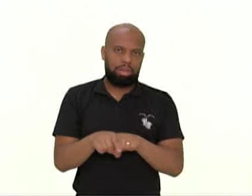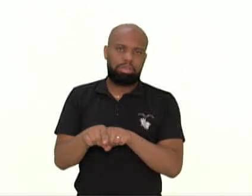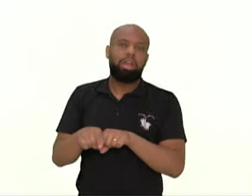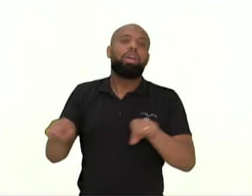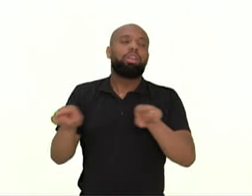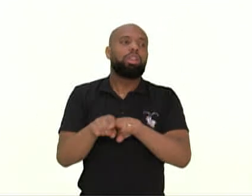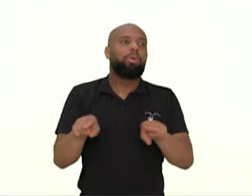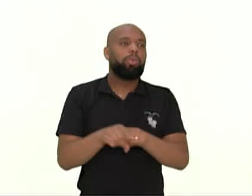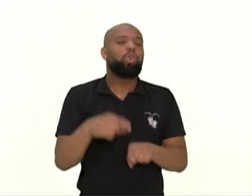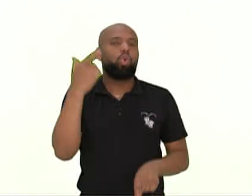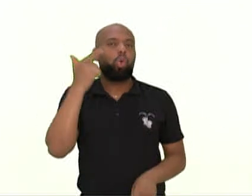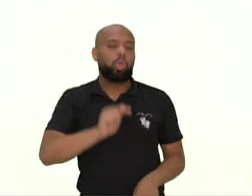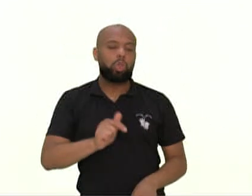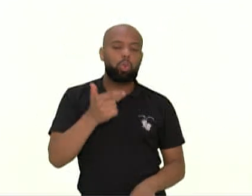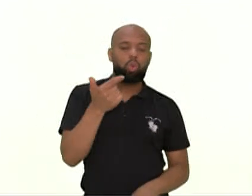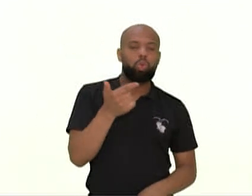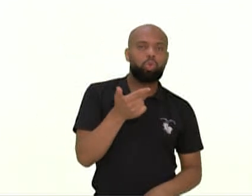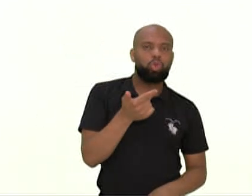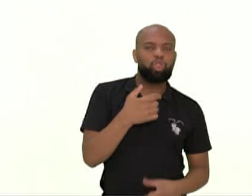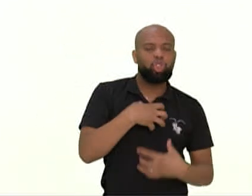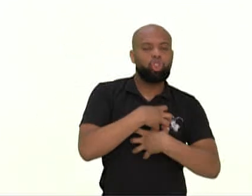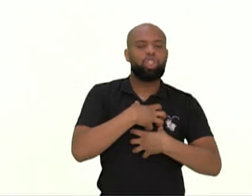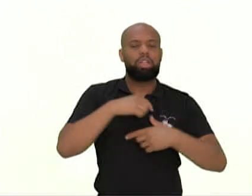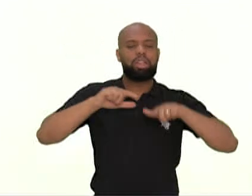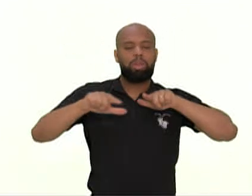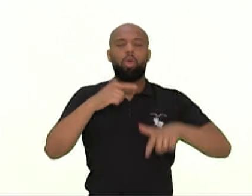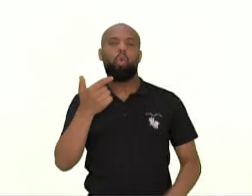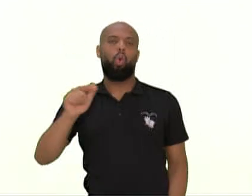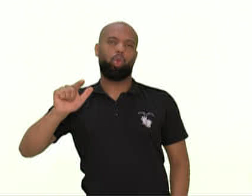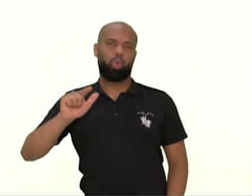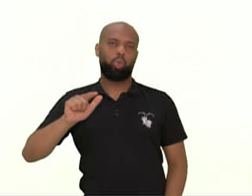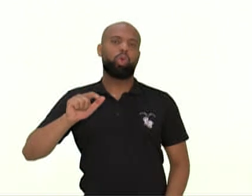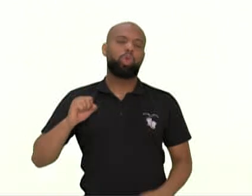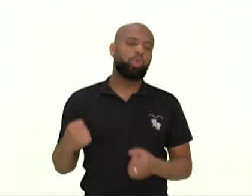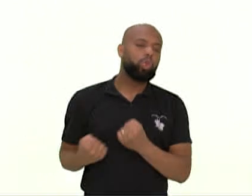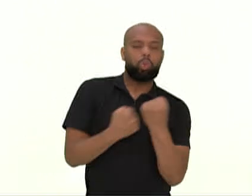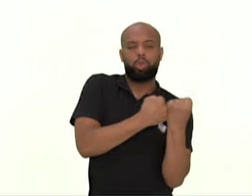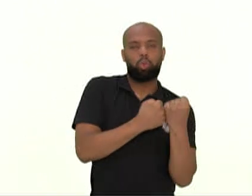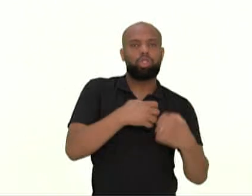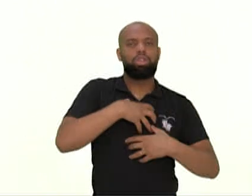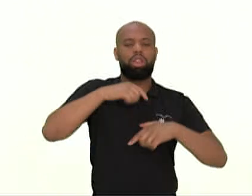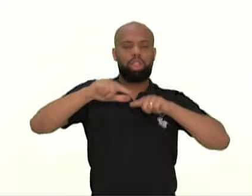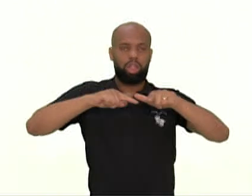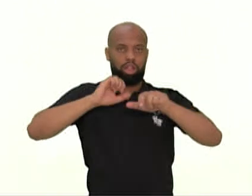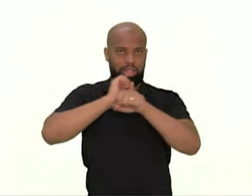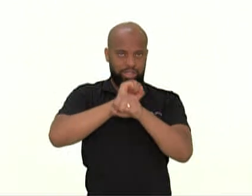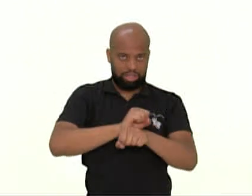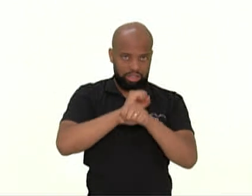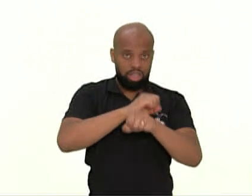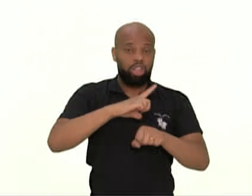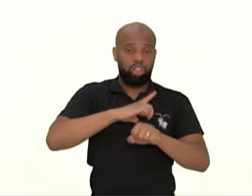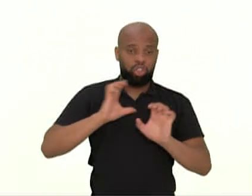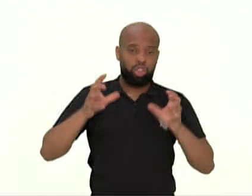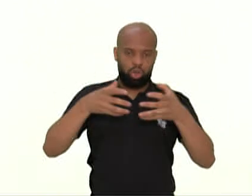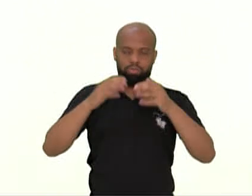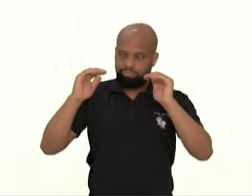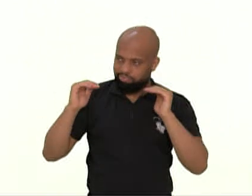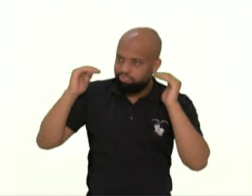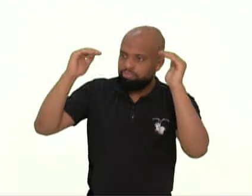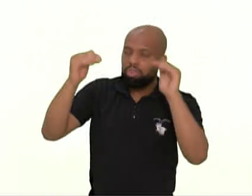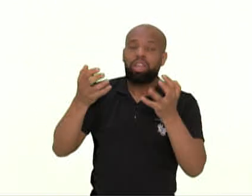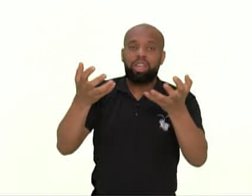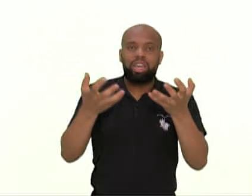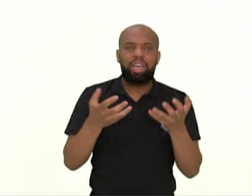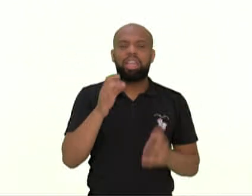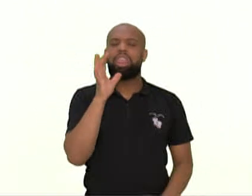conseguindo outras formas de trabalho para substituir o trabalho escravo. Essa elite econômica procurava poder, assim, fazer uma